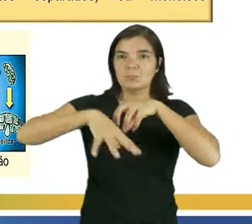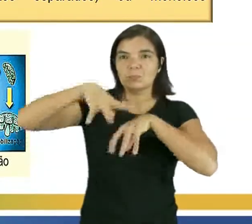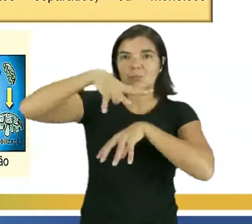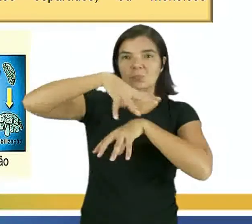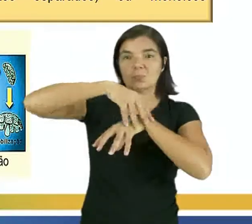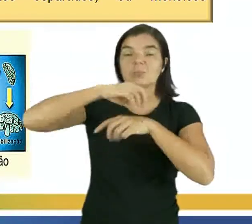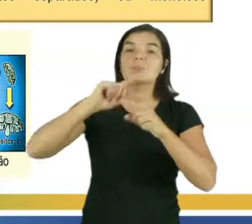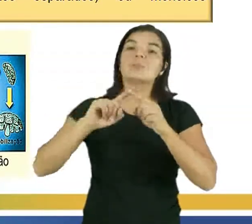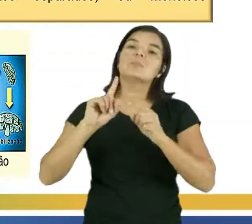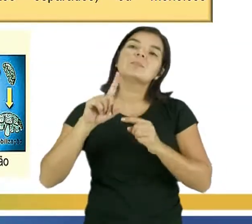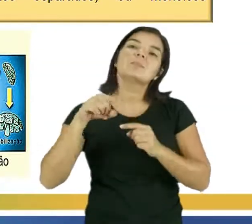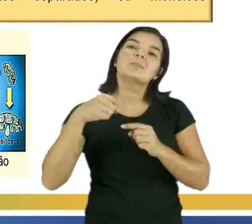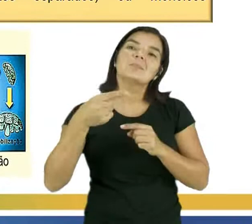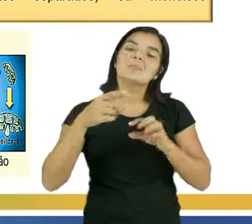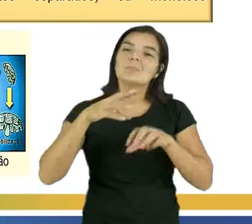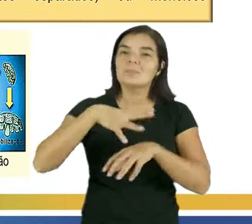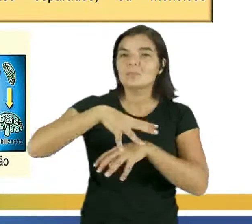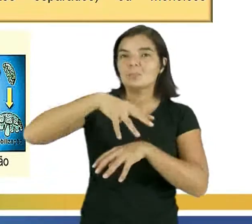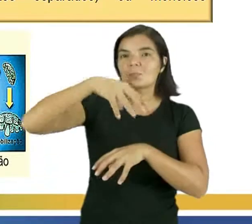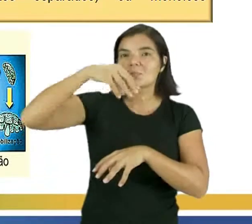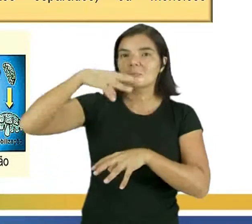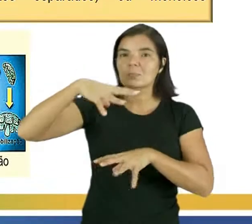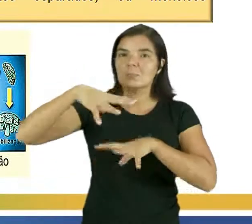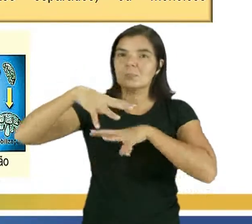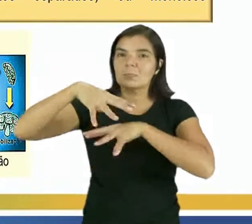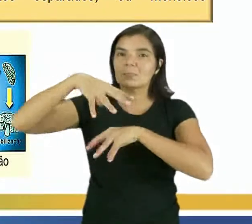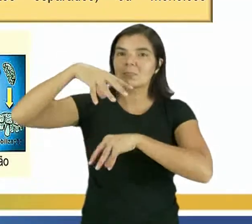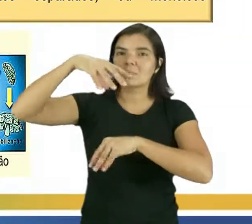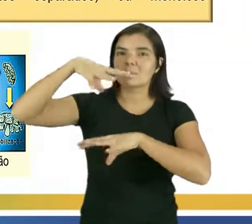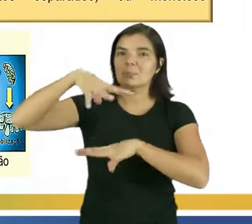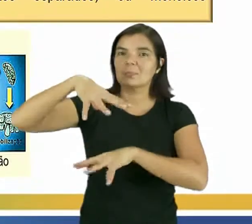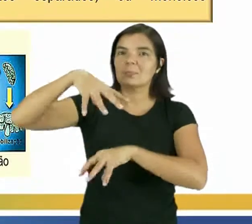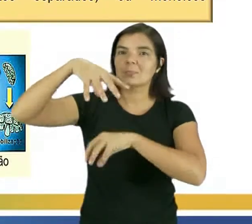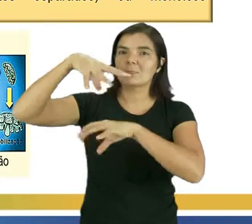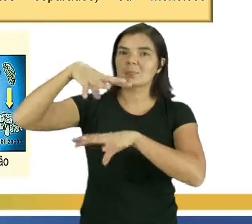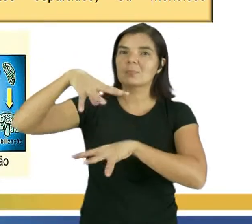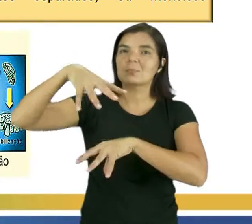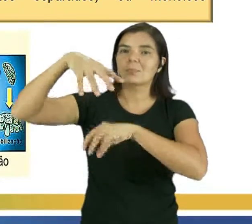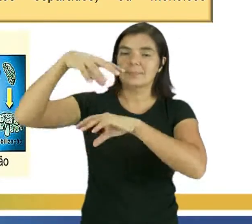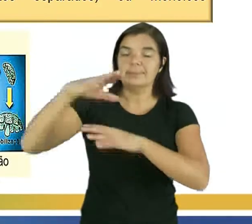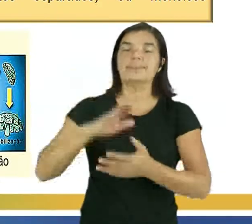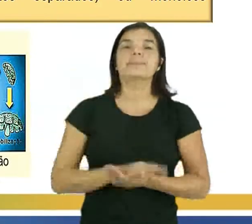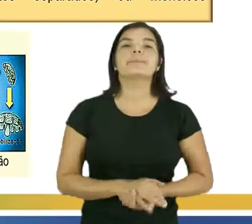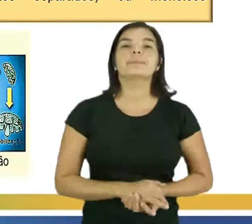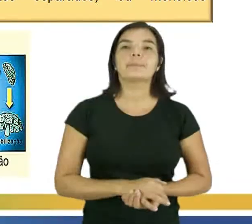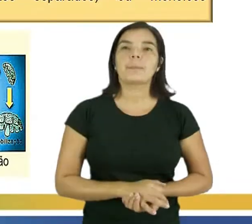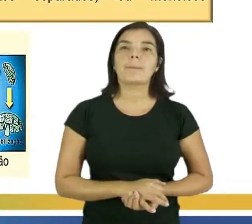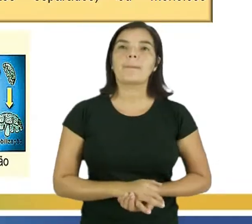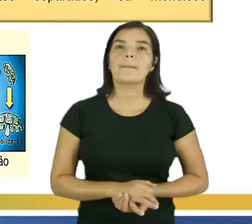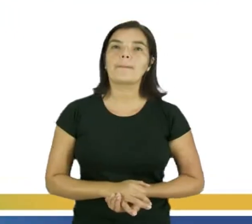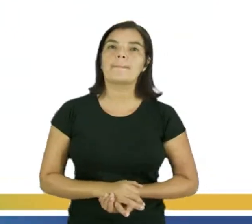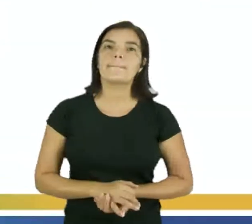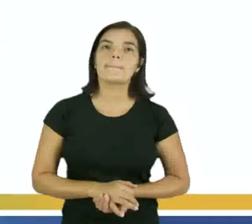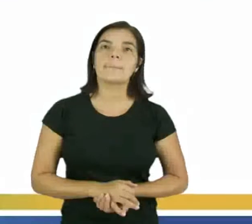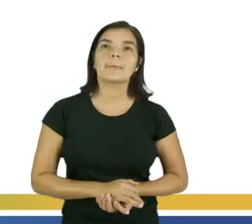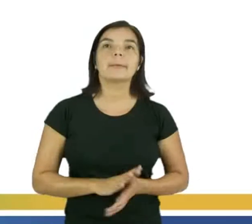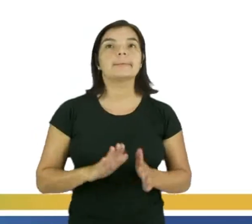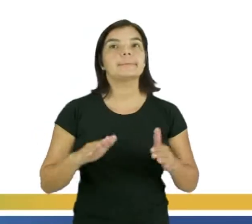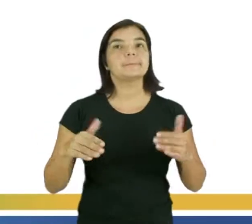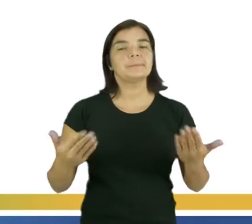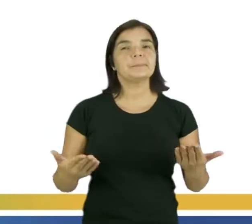outra? Porque depois vai se soltar medusa por medusa, tá? São várias unidades, uma em cima da outra.